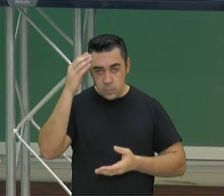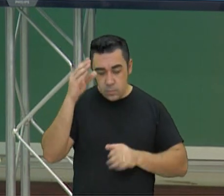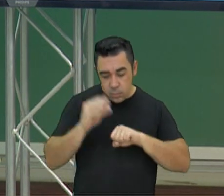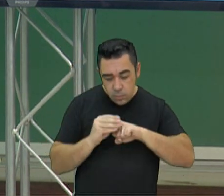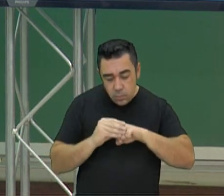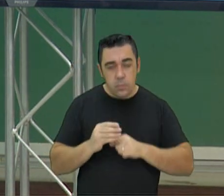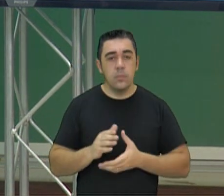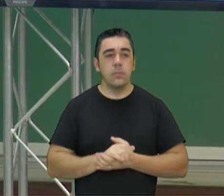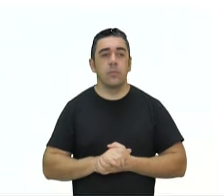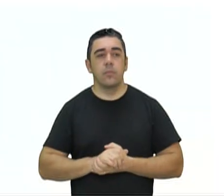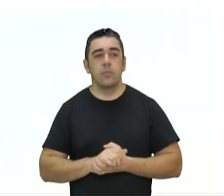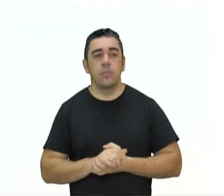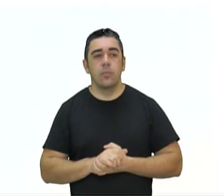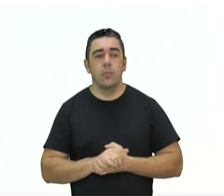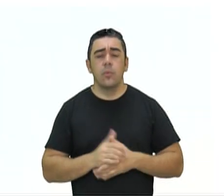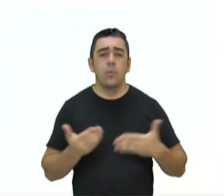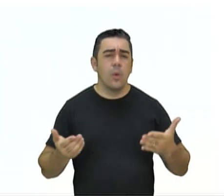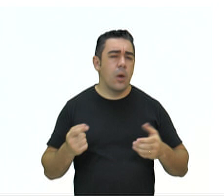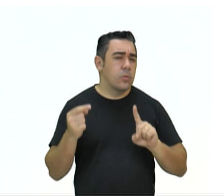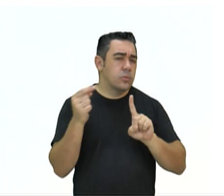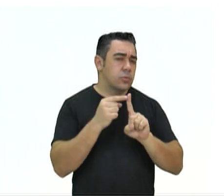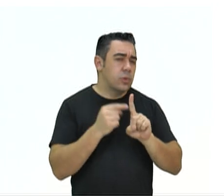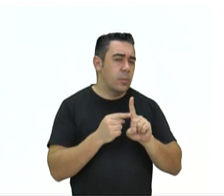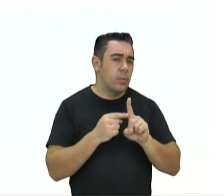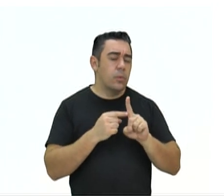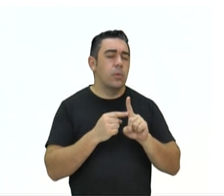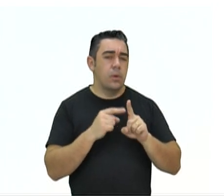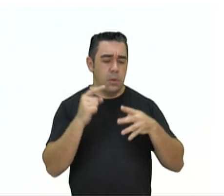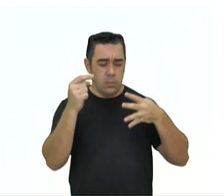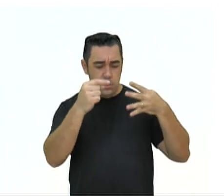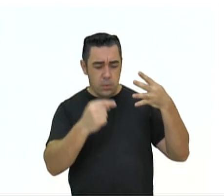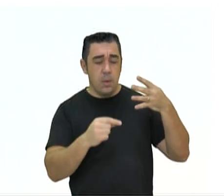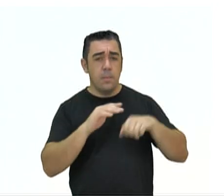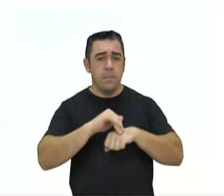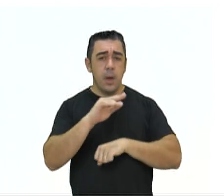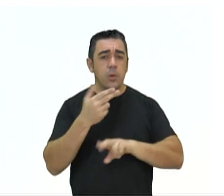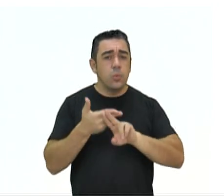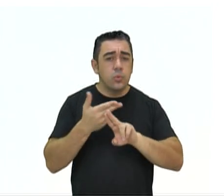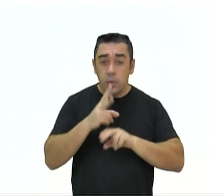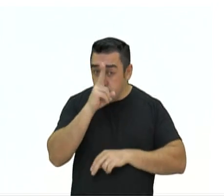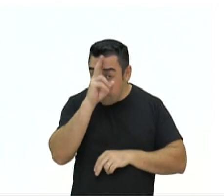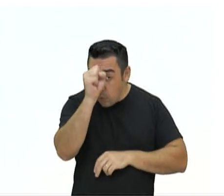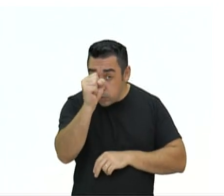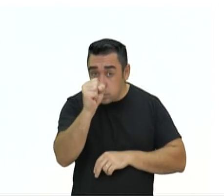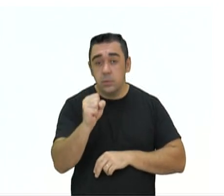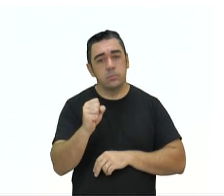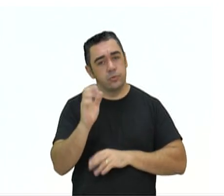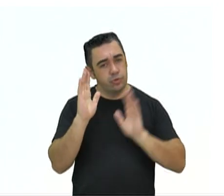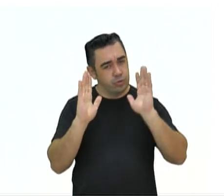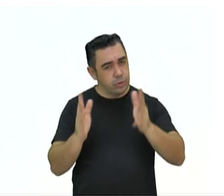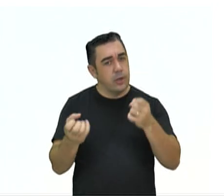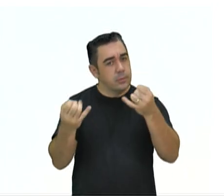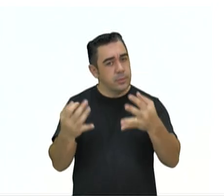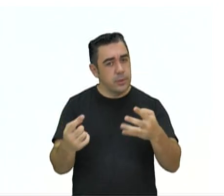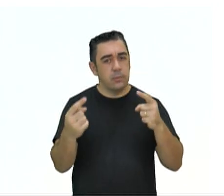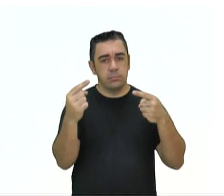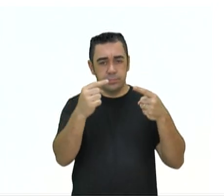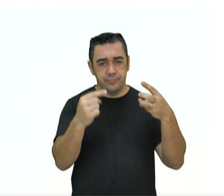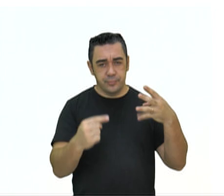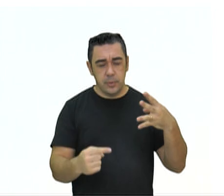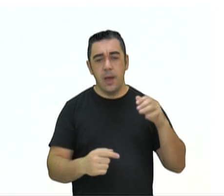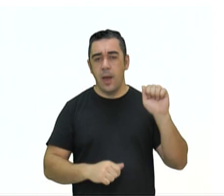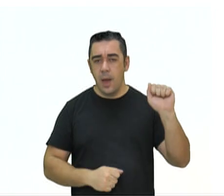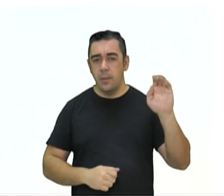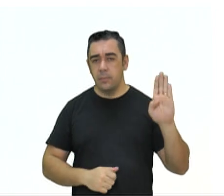essa? Qual tipo de respiração é mais comum nos treinos de força? Então, bem tranquilo, né? Bem fácil. Então, ali